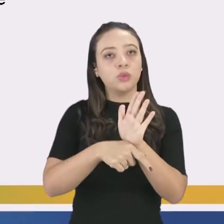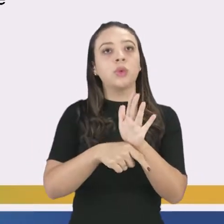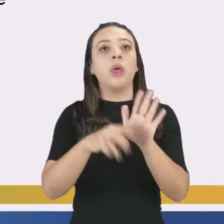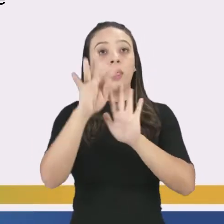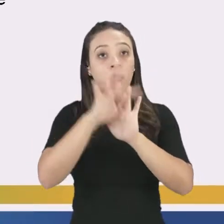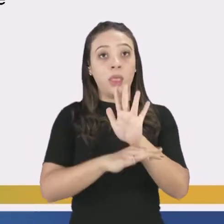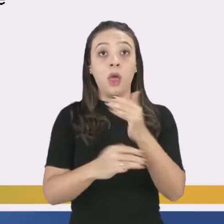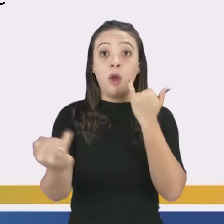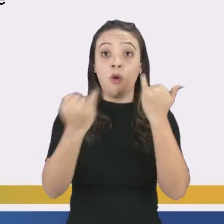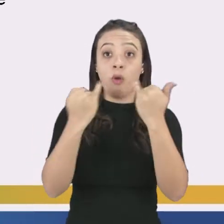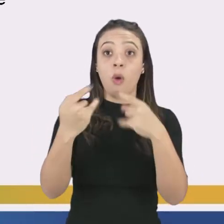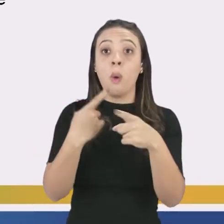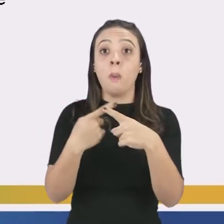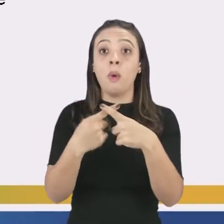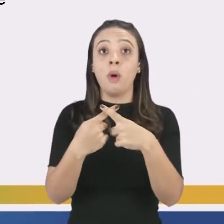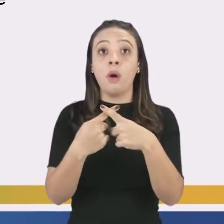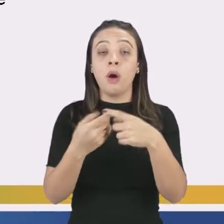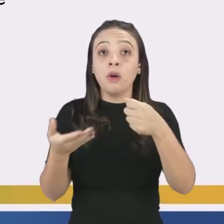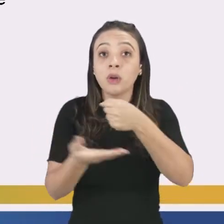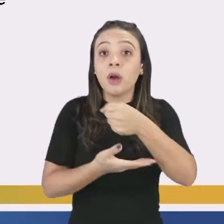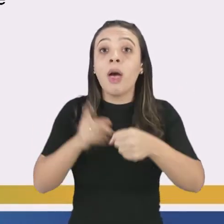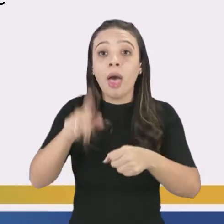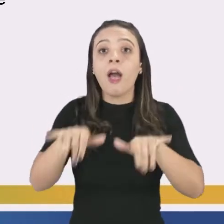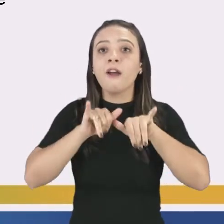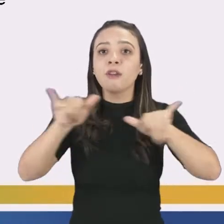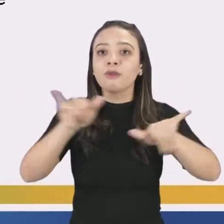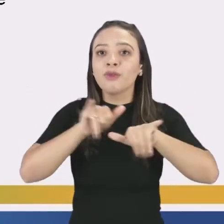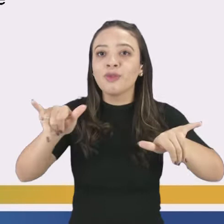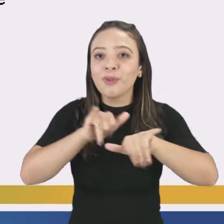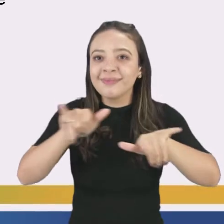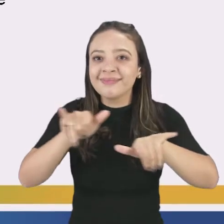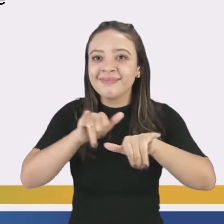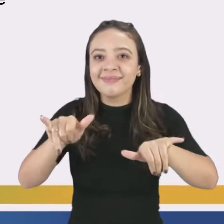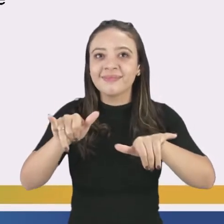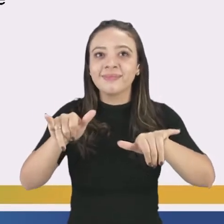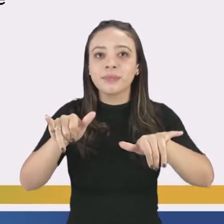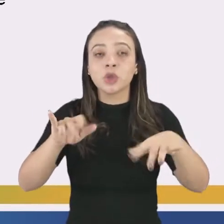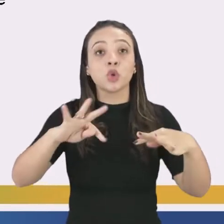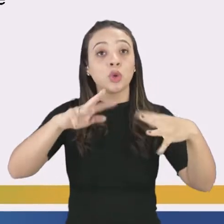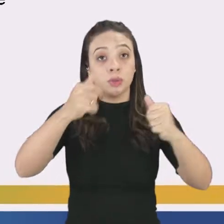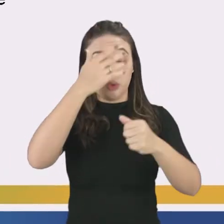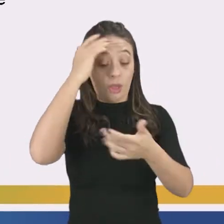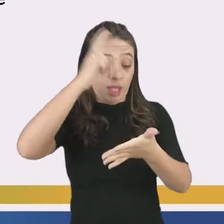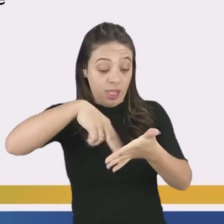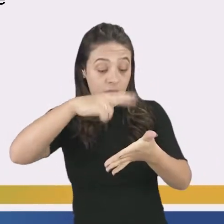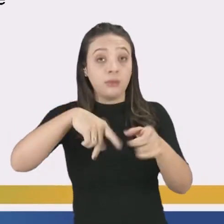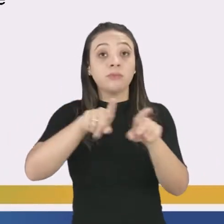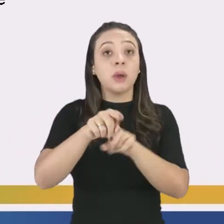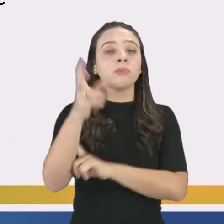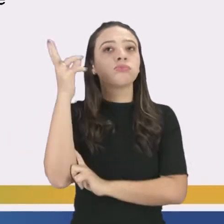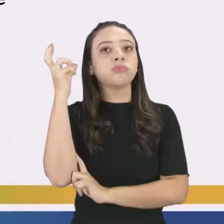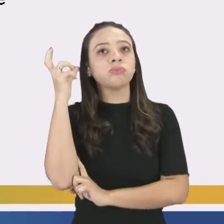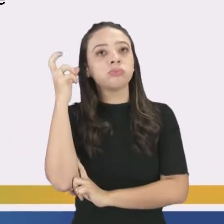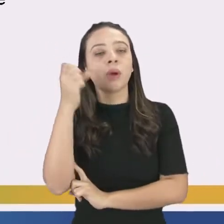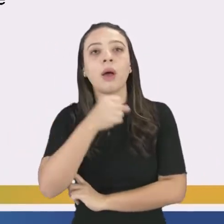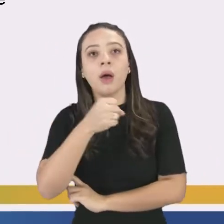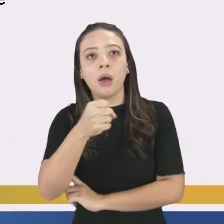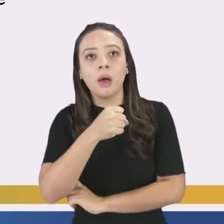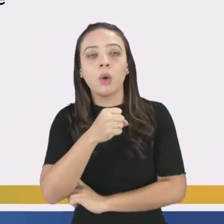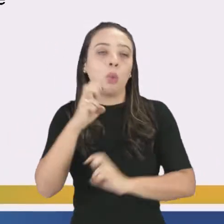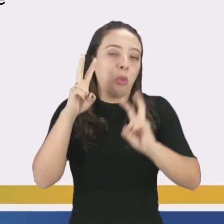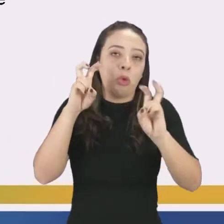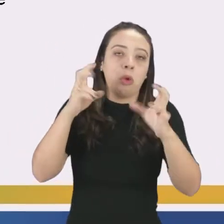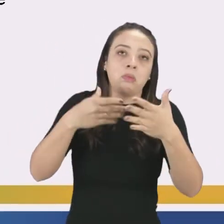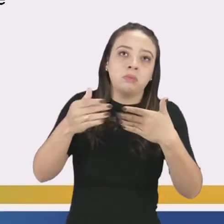informativo, porque a base dele é informar, trazer informações para aqueles que vão ler ou escutar essa entrevista a respeito de